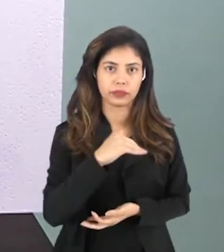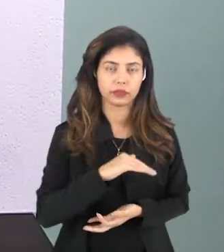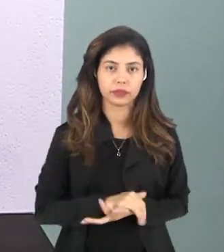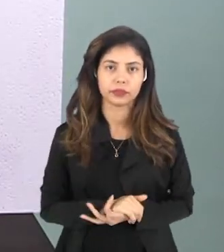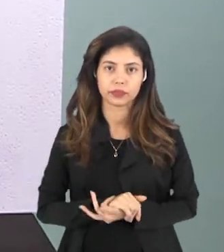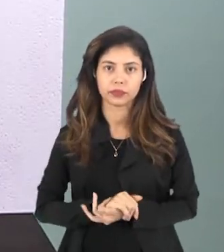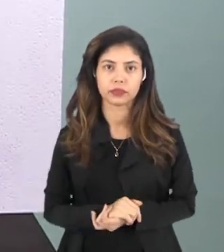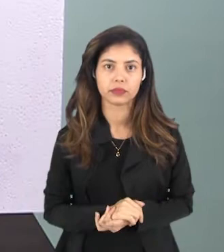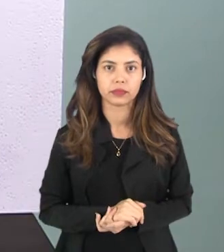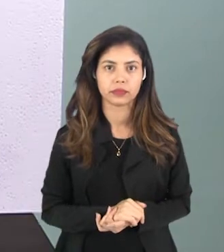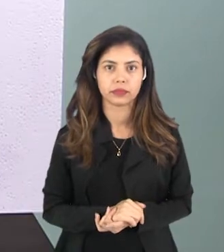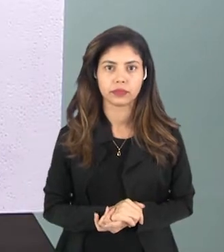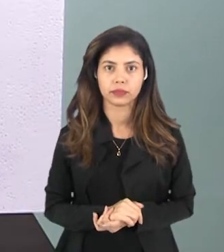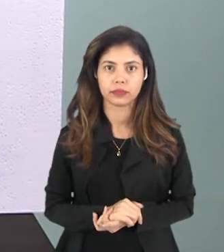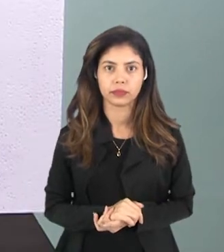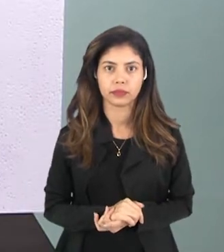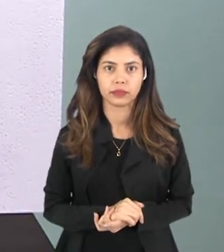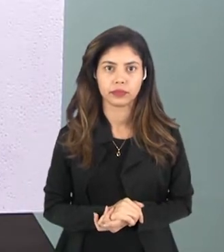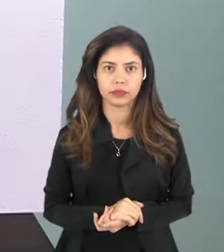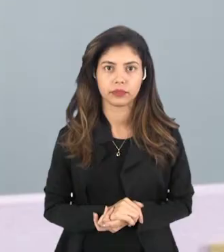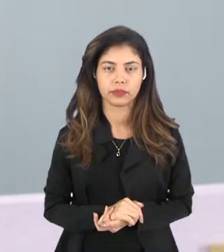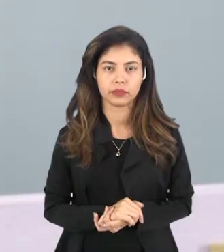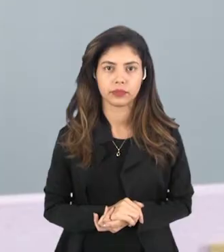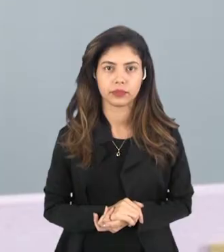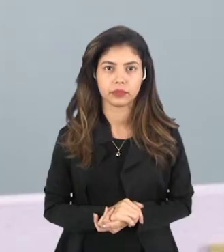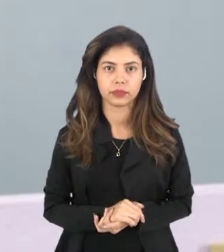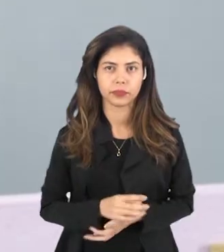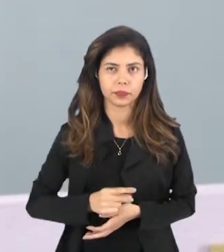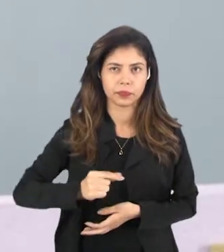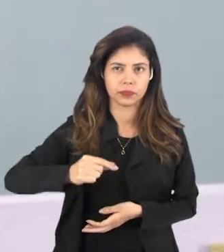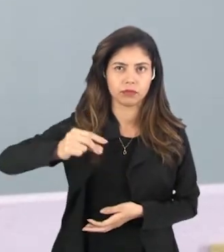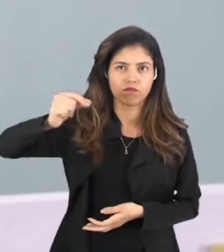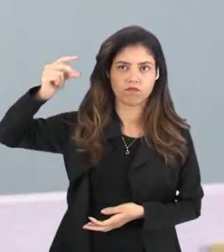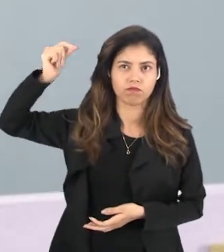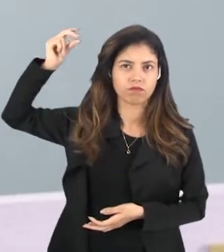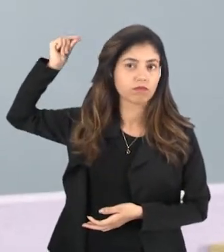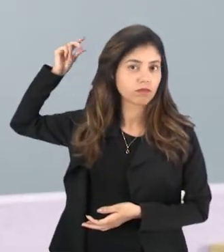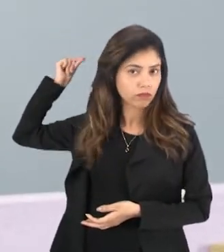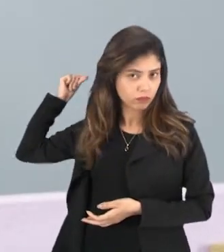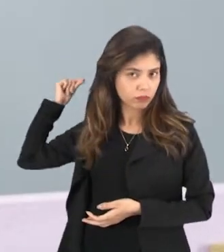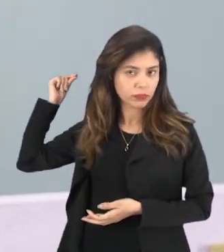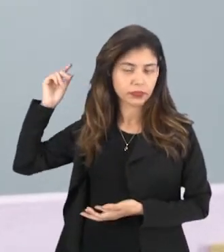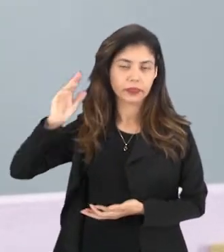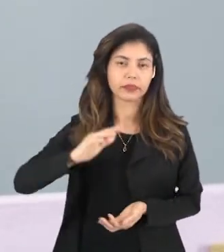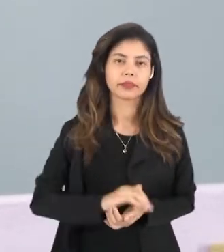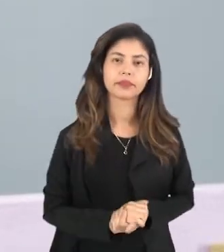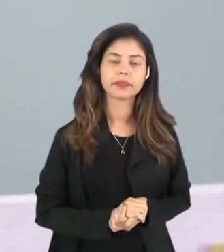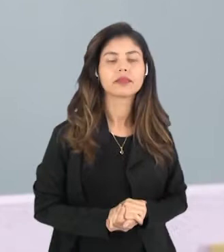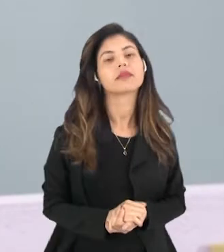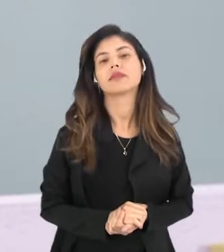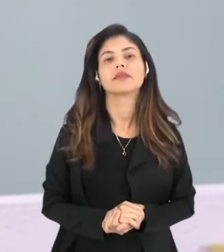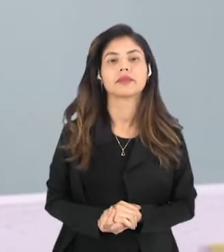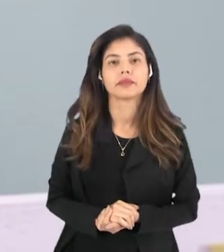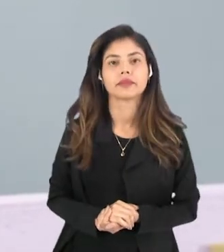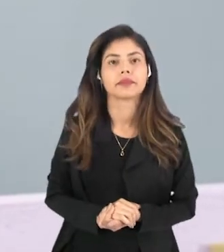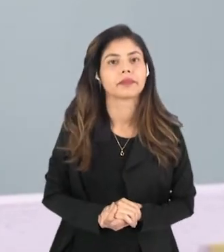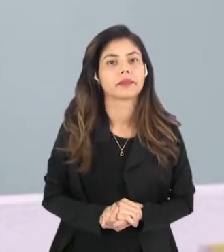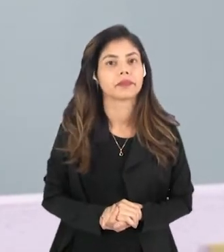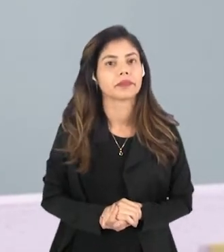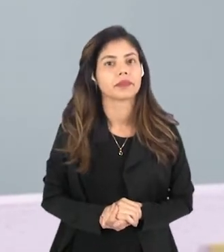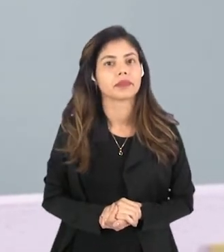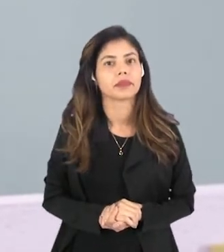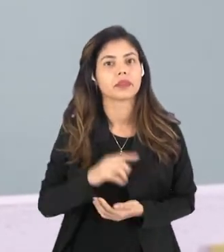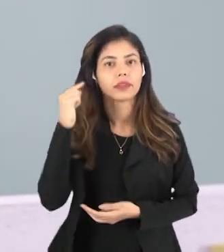lá E era uma vez a nossa história